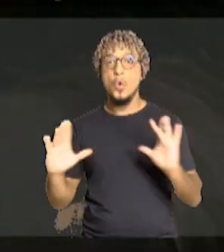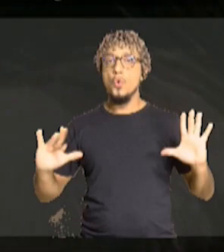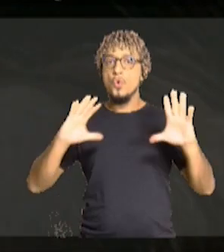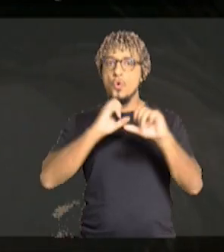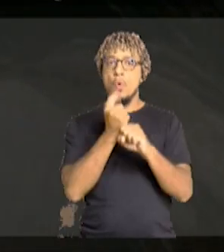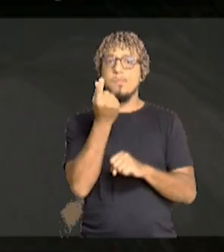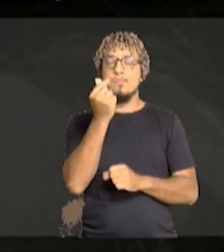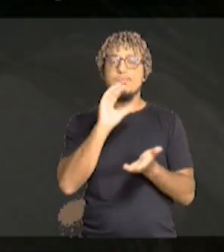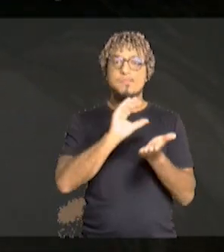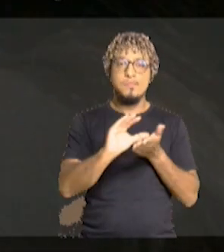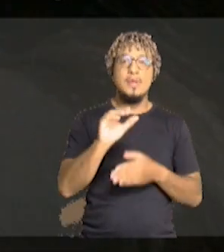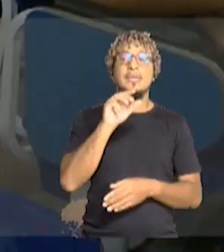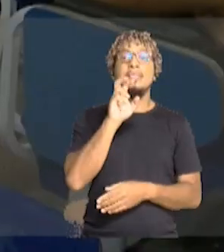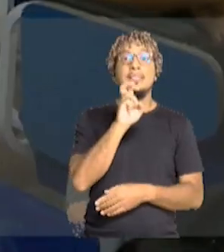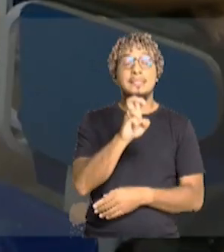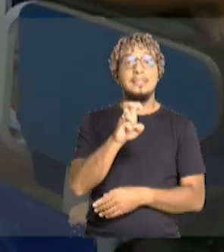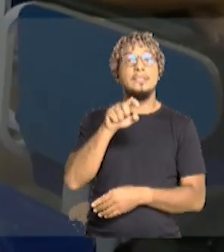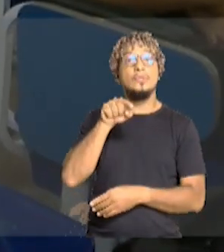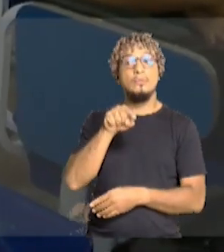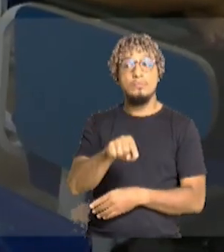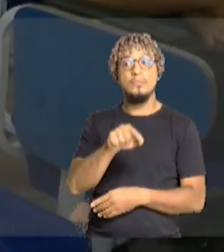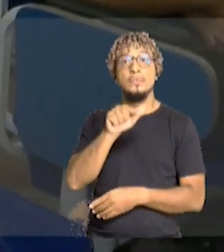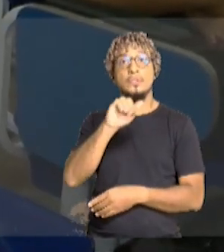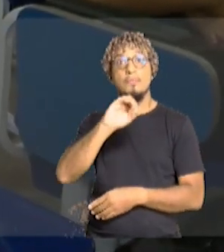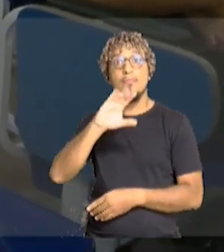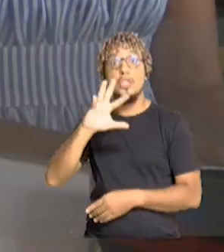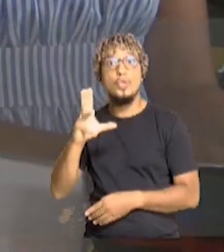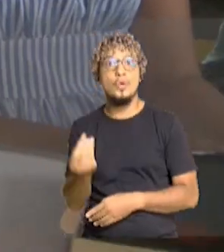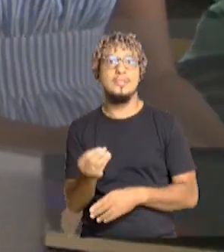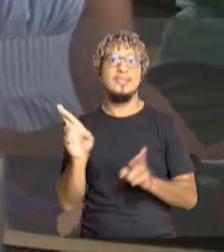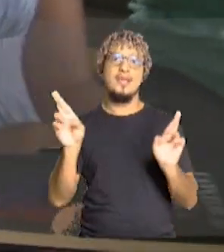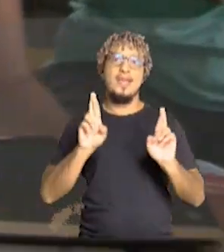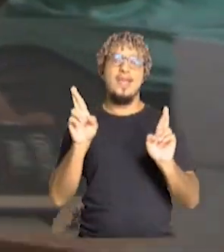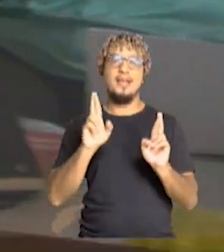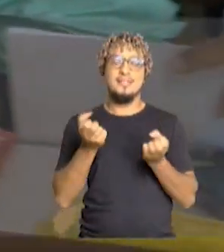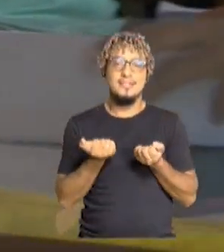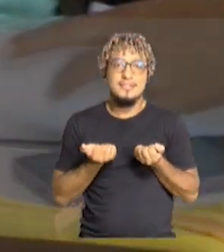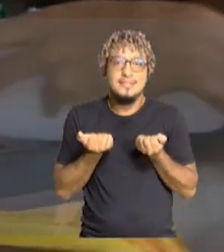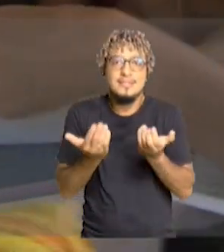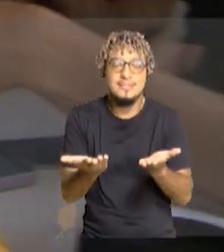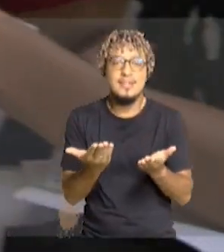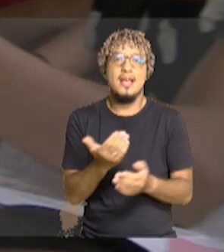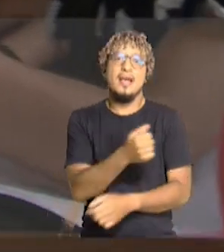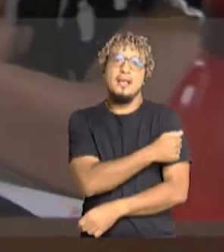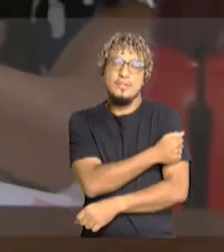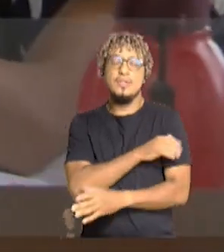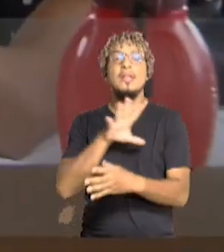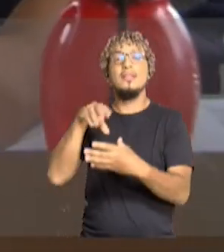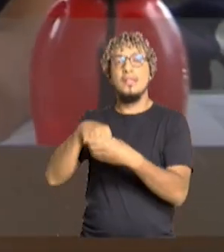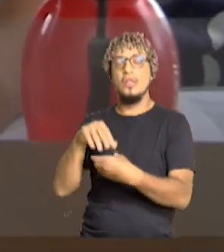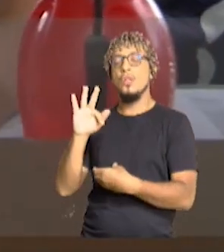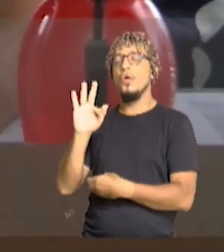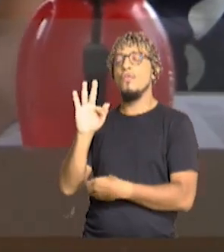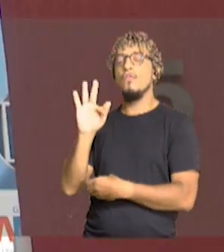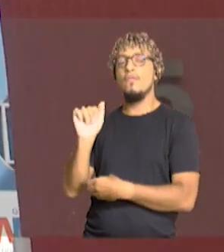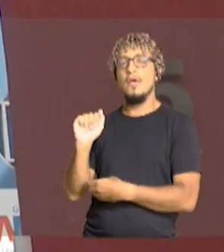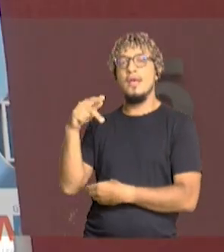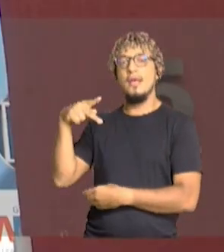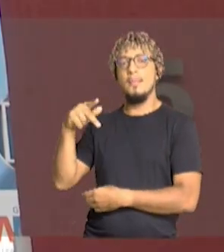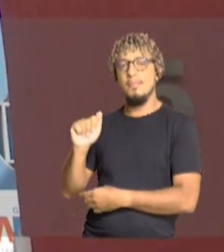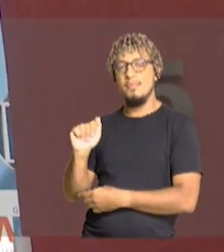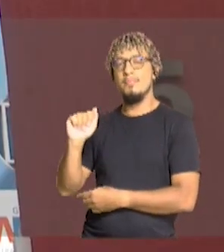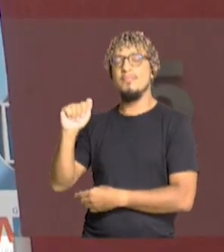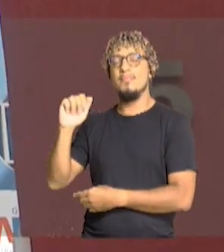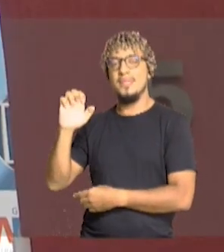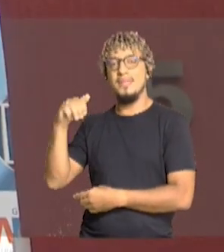5,7 milhões de reais é concedido a professores e estudantes por meio da fundação de Amparo a pesquisa e